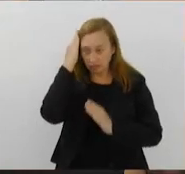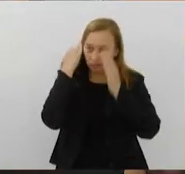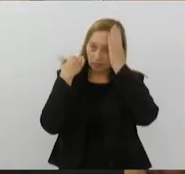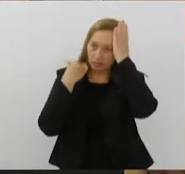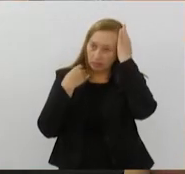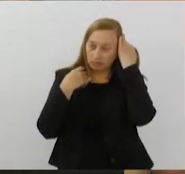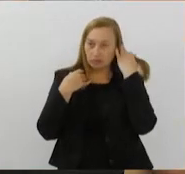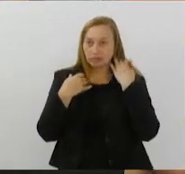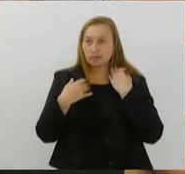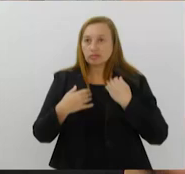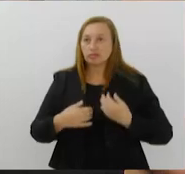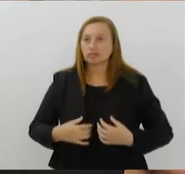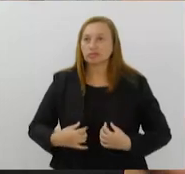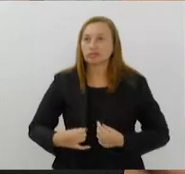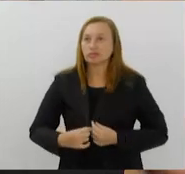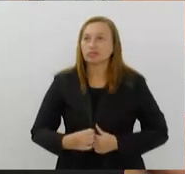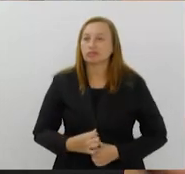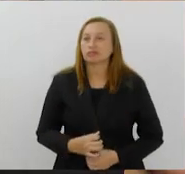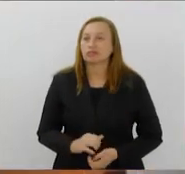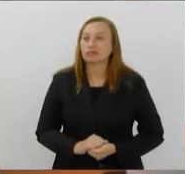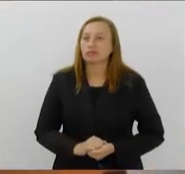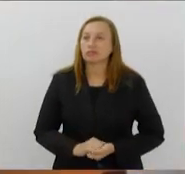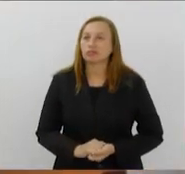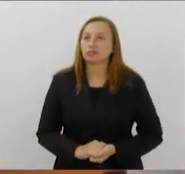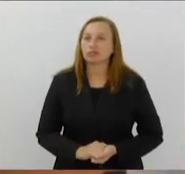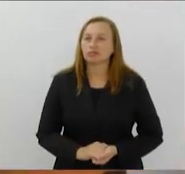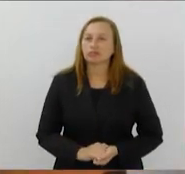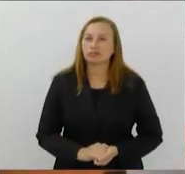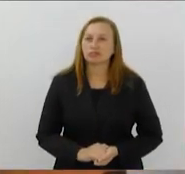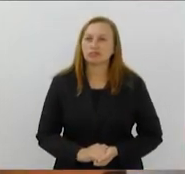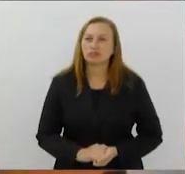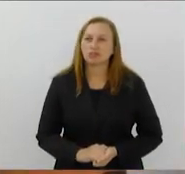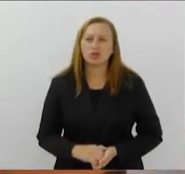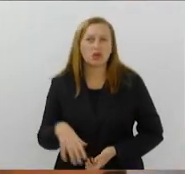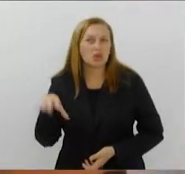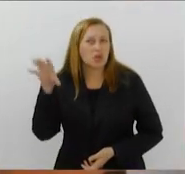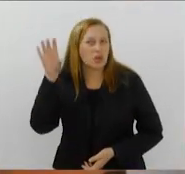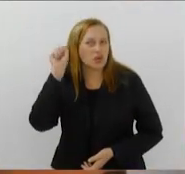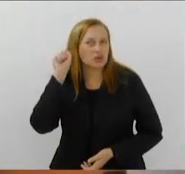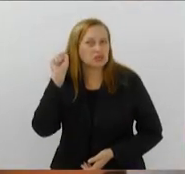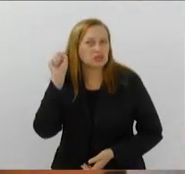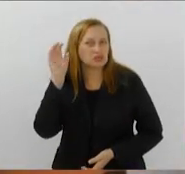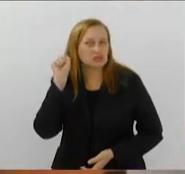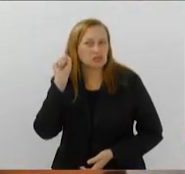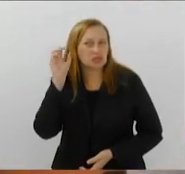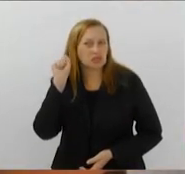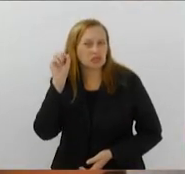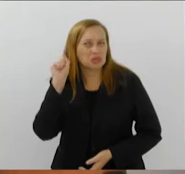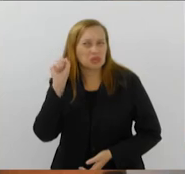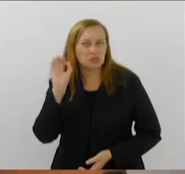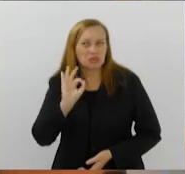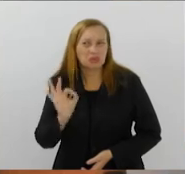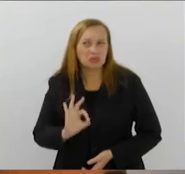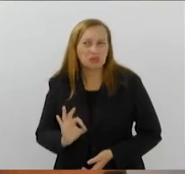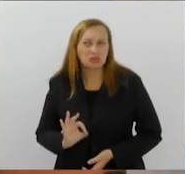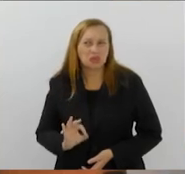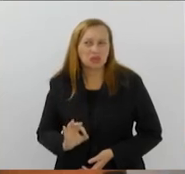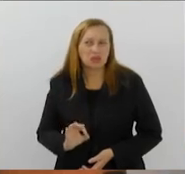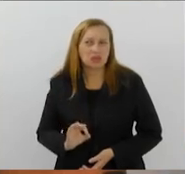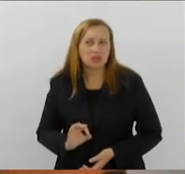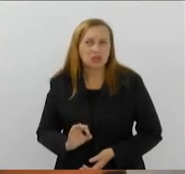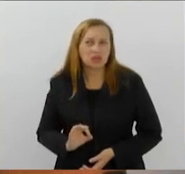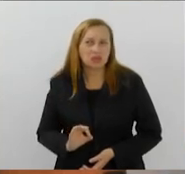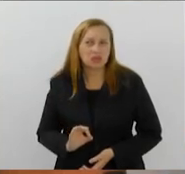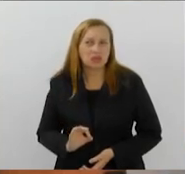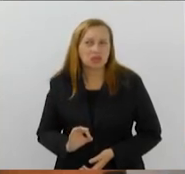oportunidade. Boa tarde a todos. Boa tarde. A todas. Eu sou Flávio Flores, sou de Angra dos Reis, interior